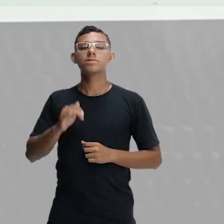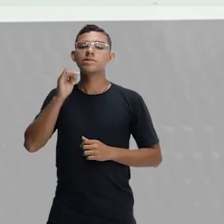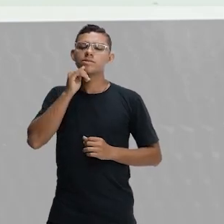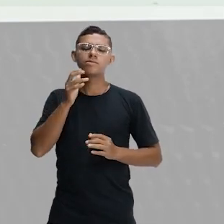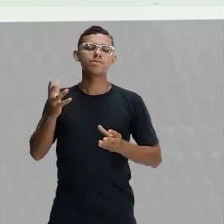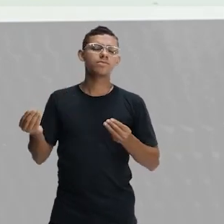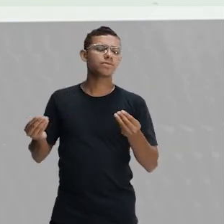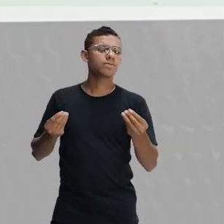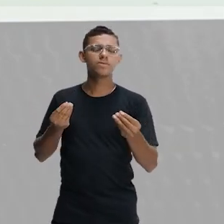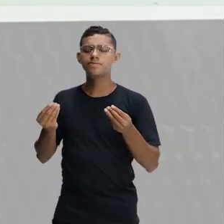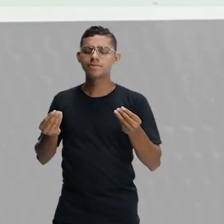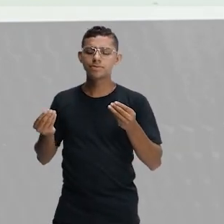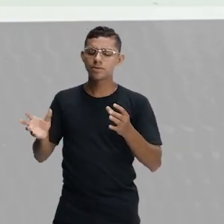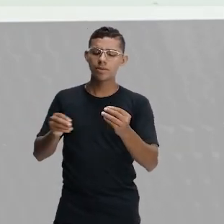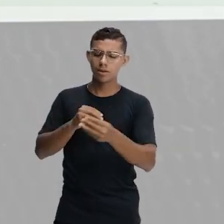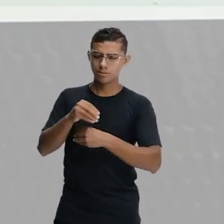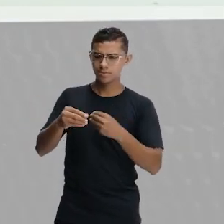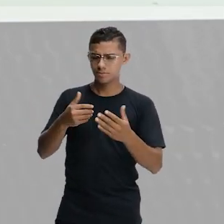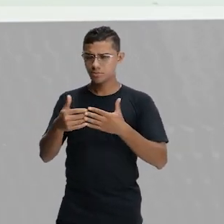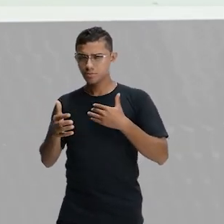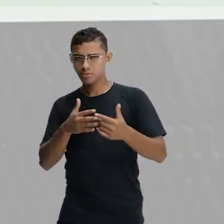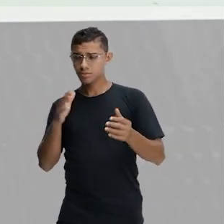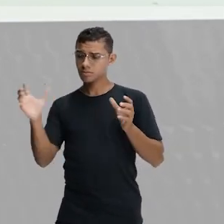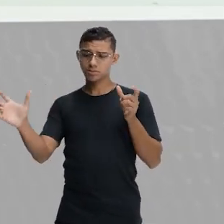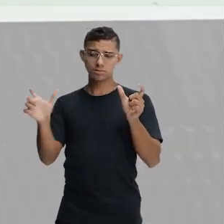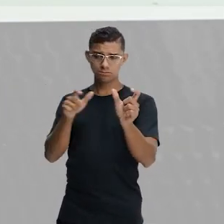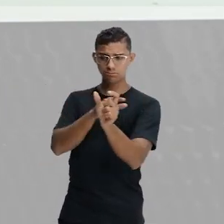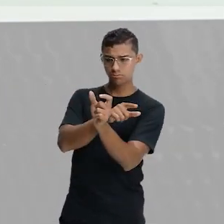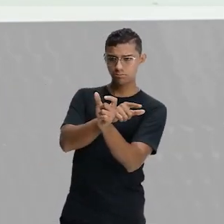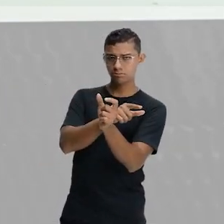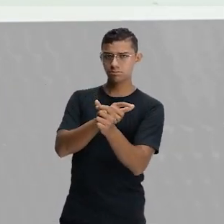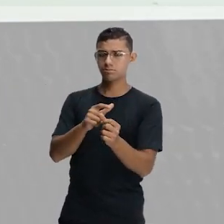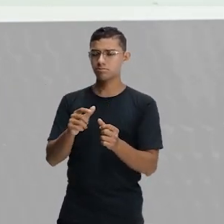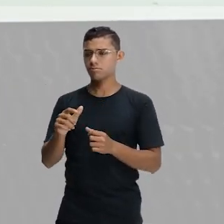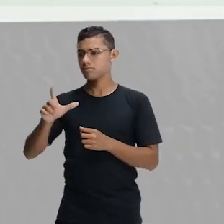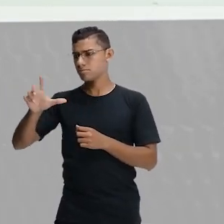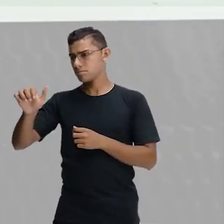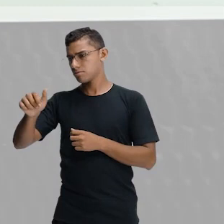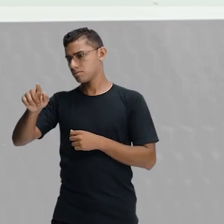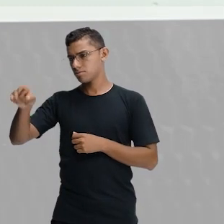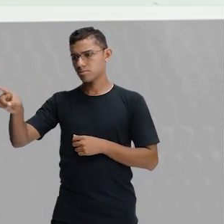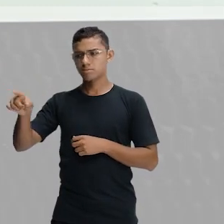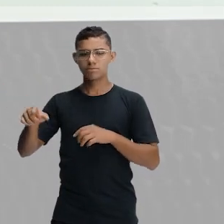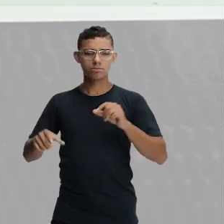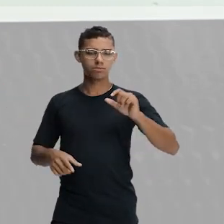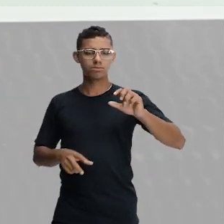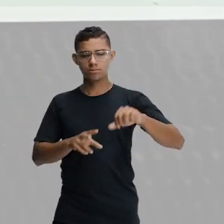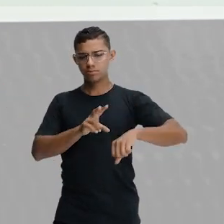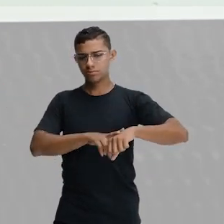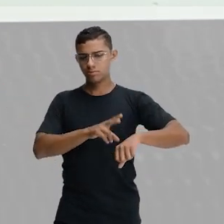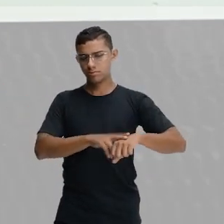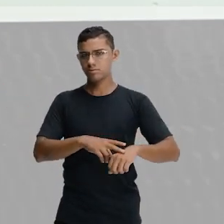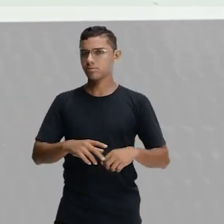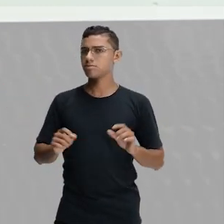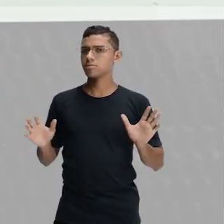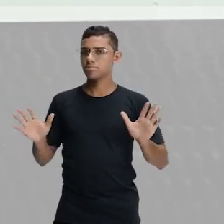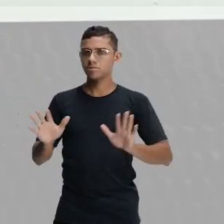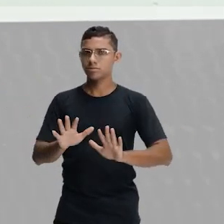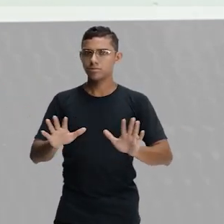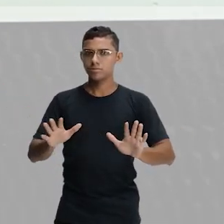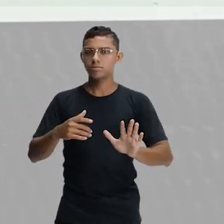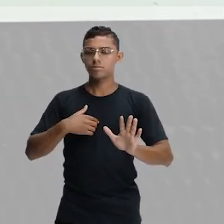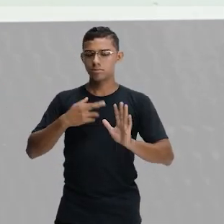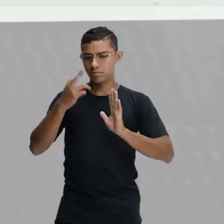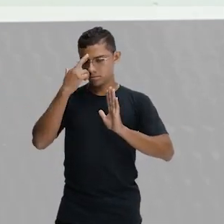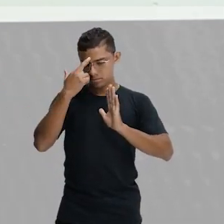elétron, professor? Ele é aleatório? Poderia vir da lã para o vidro? Não. Ele respeita uma série que nós chamamos de